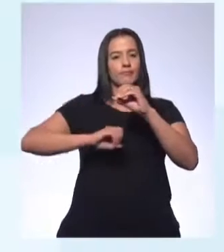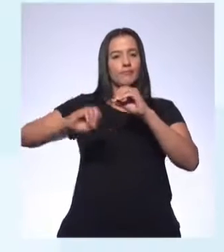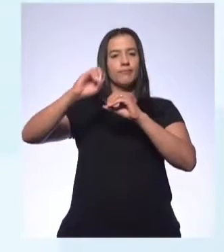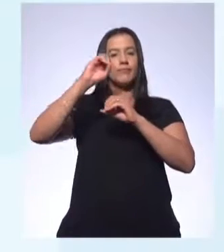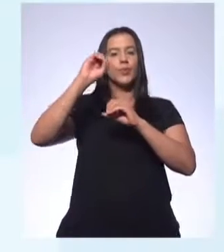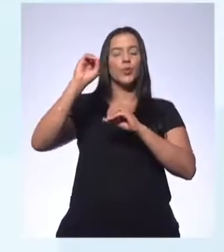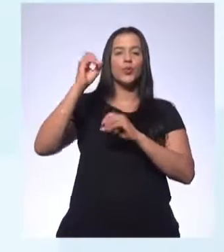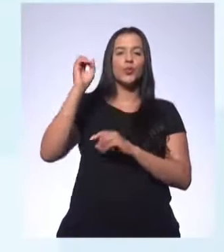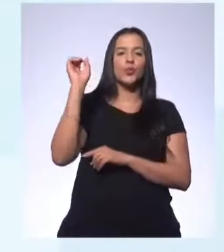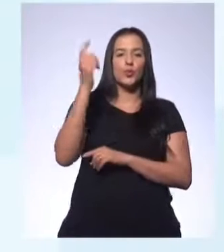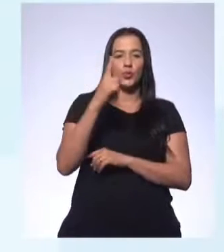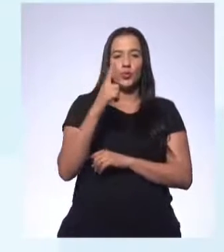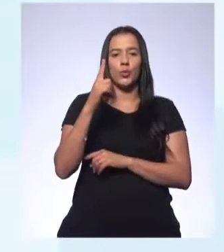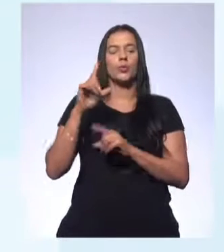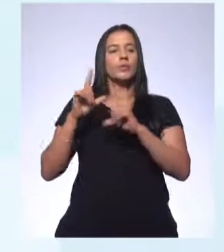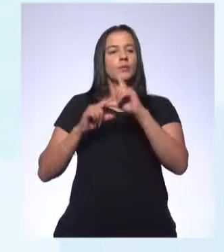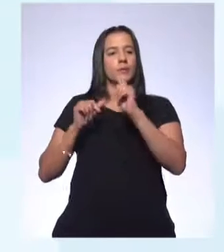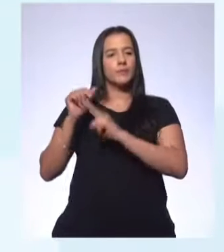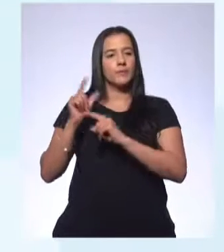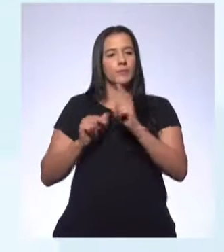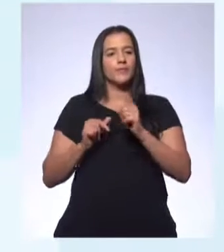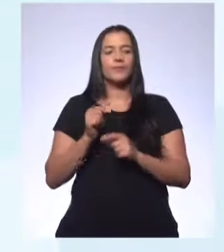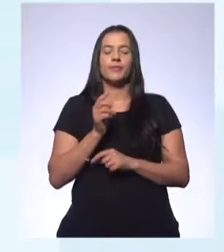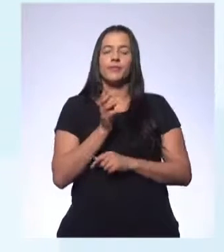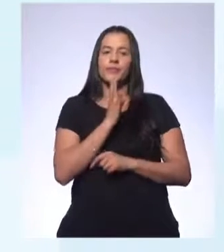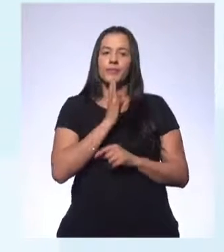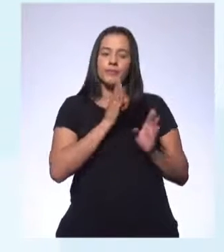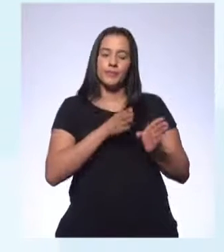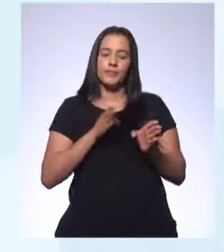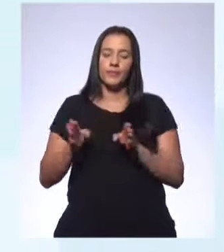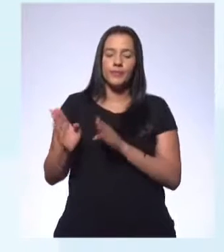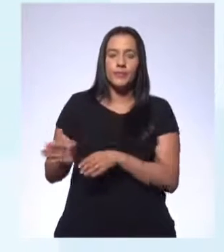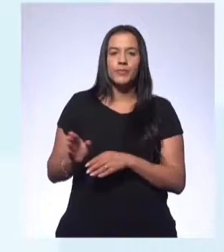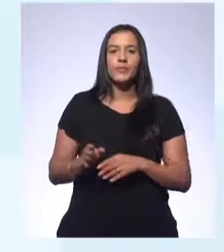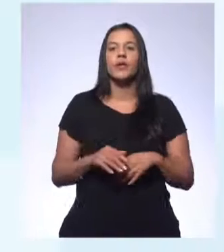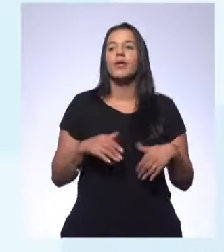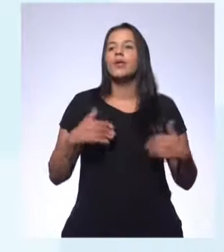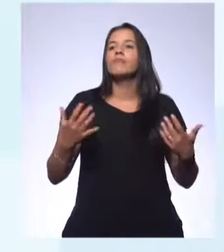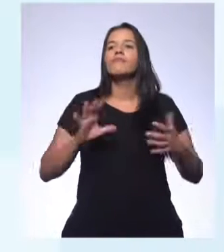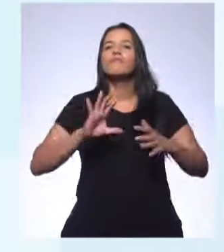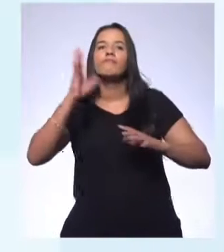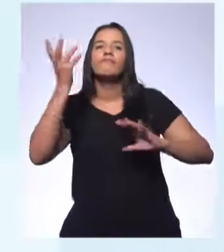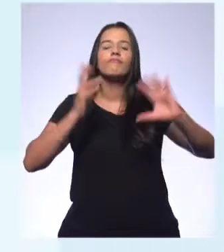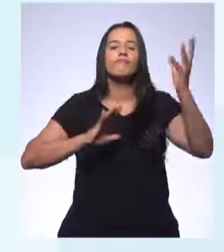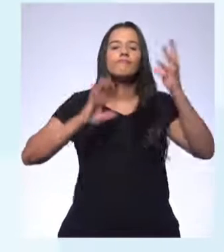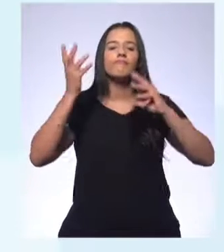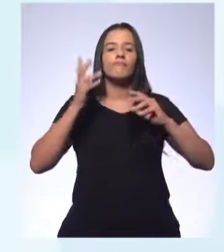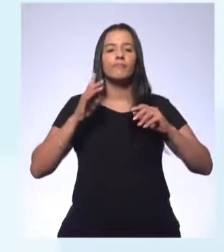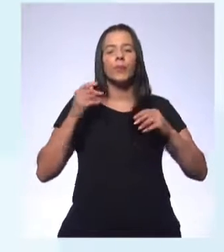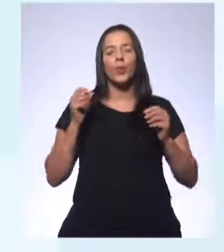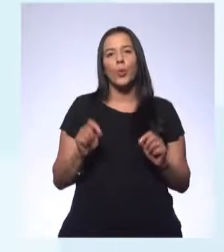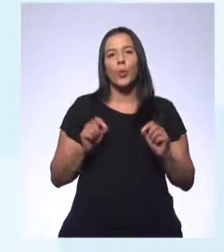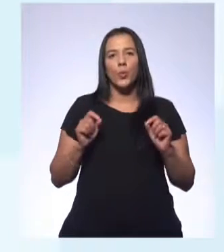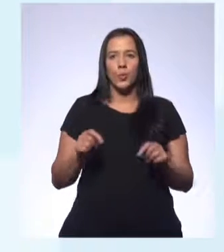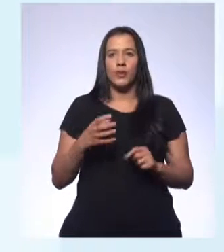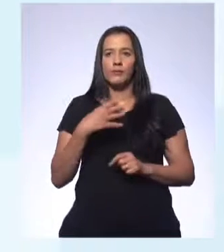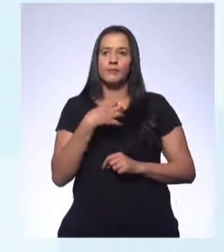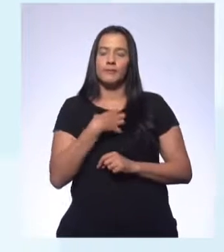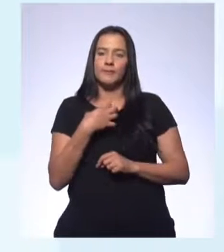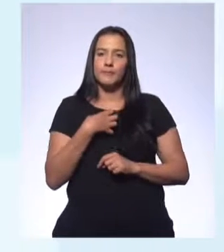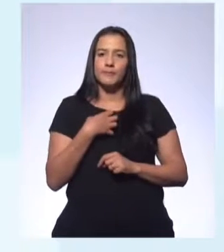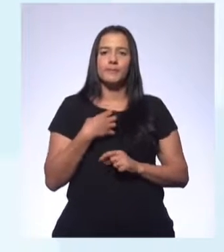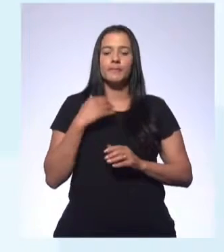do conhecimento das etapas de evolução das estrelas e de quais são os efeitos dessa evolução, quais efeitos